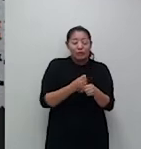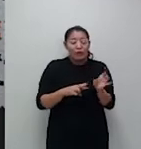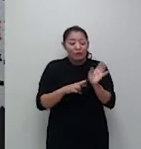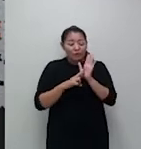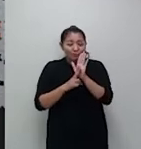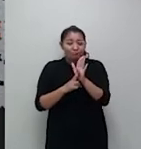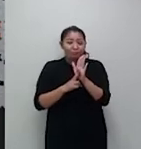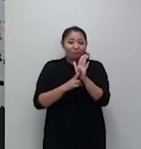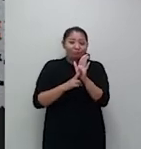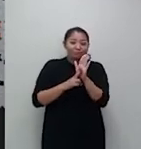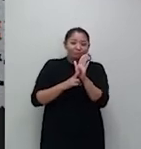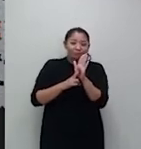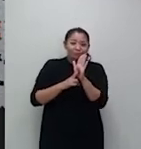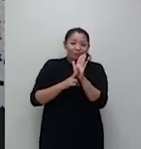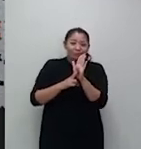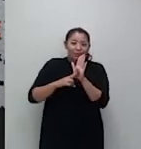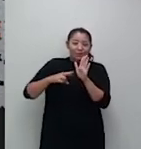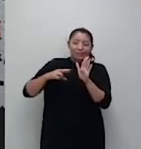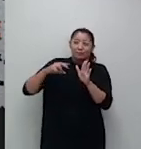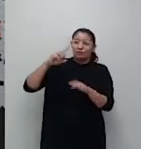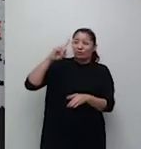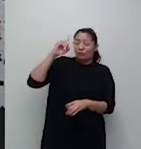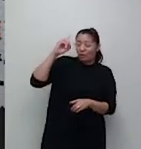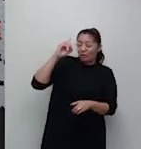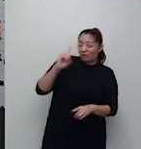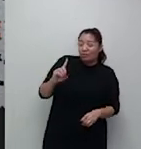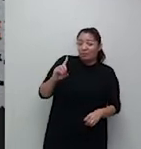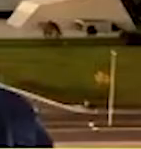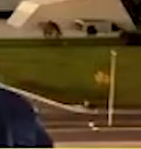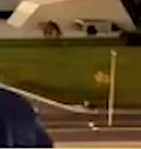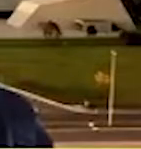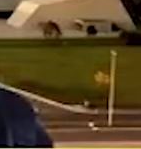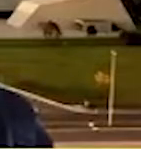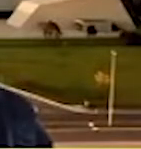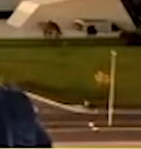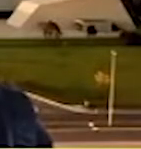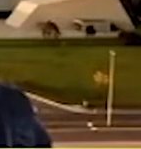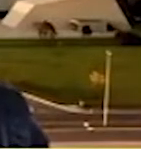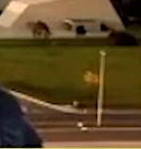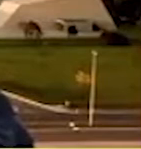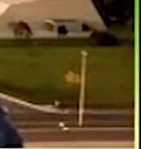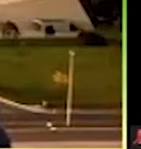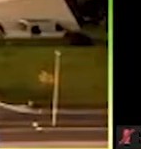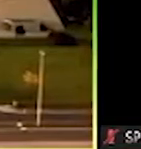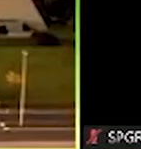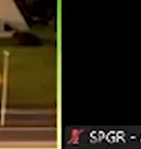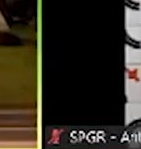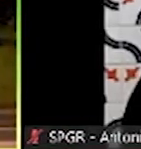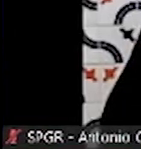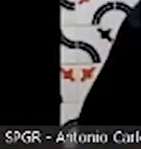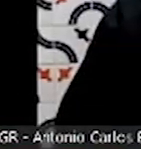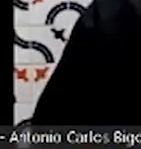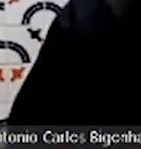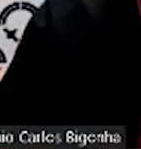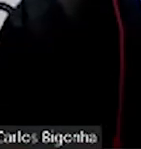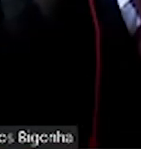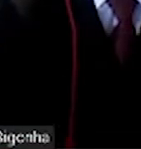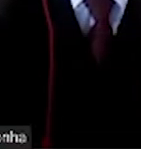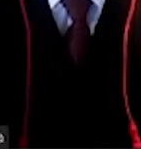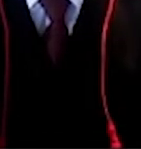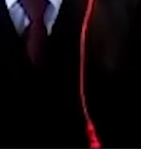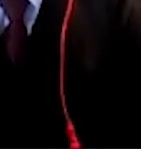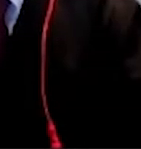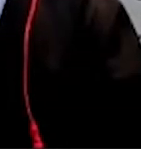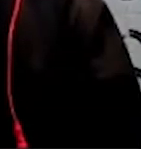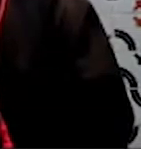negócio não decorre do fato dos filhos terem sido representados pelo pai, mas pelo fato de terem sido representados apenas por